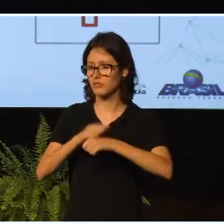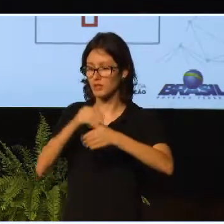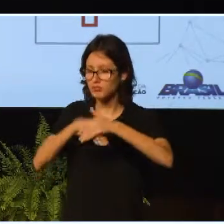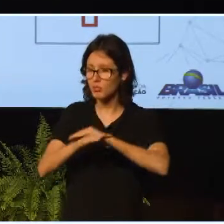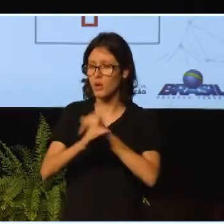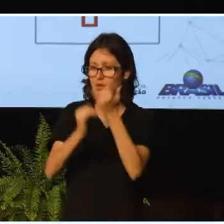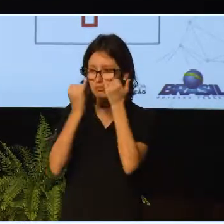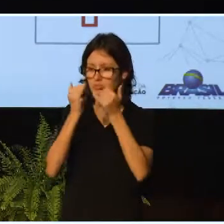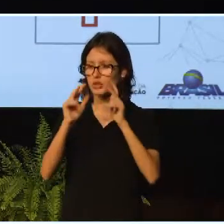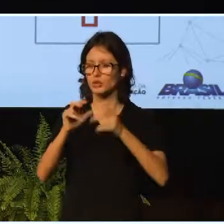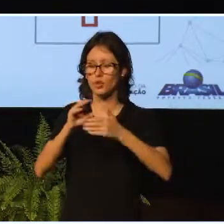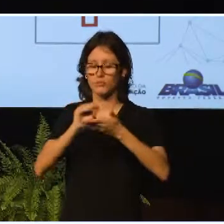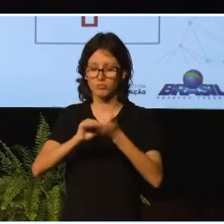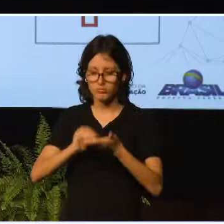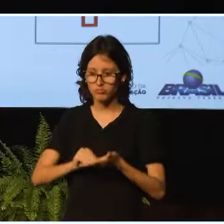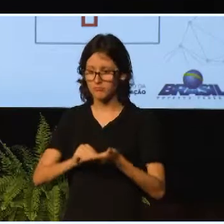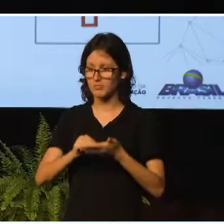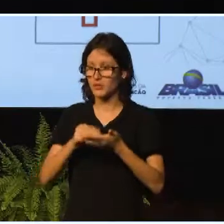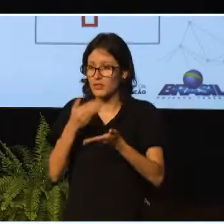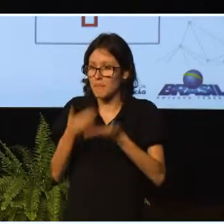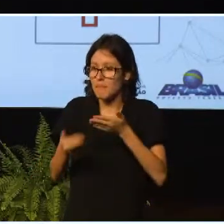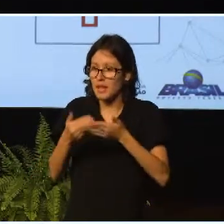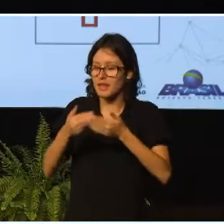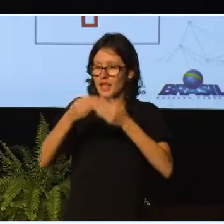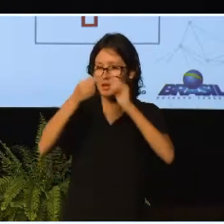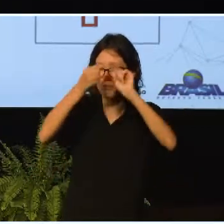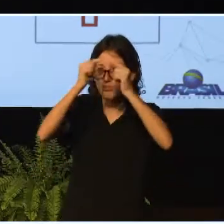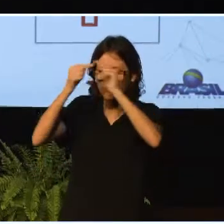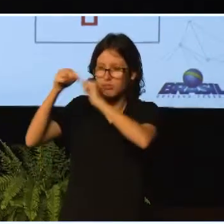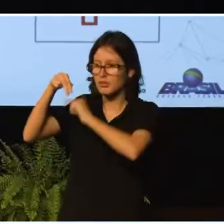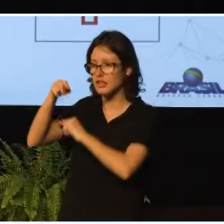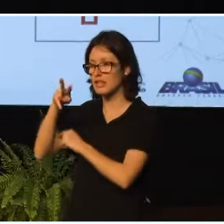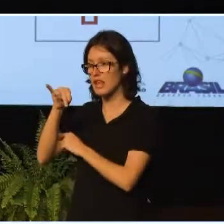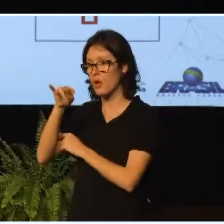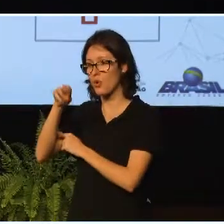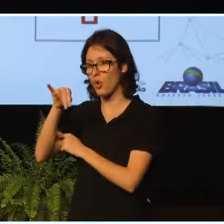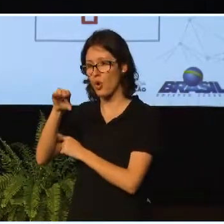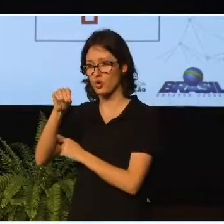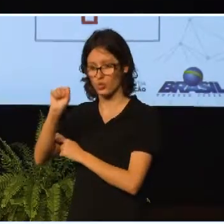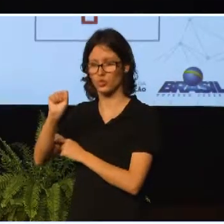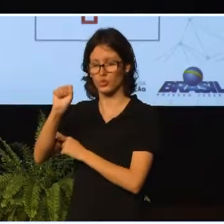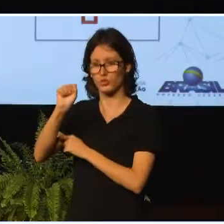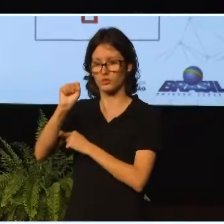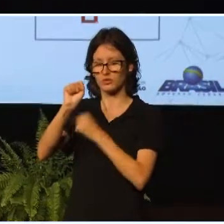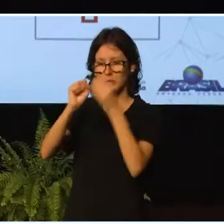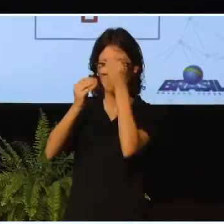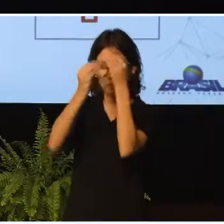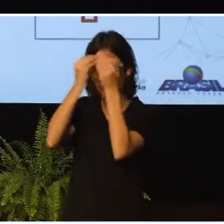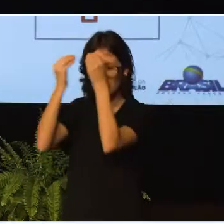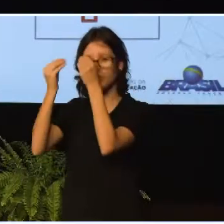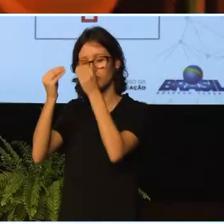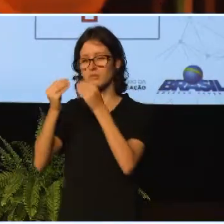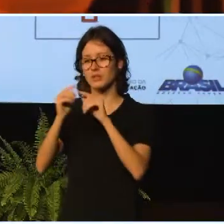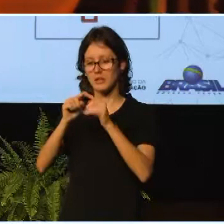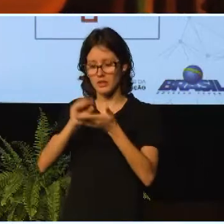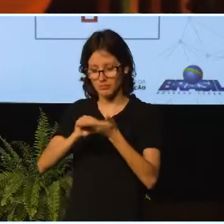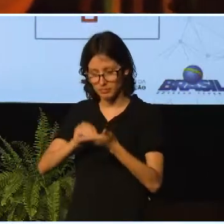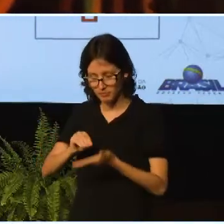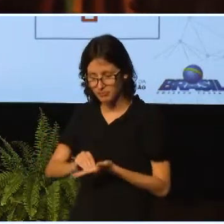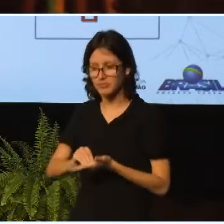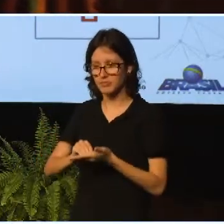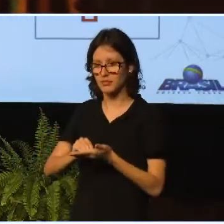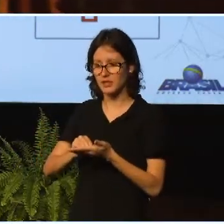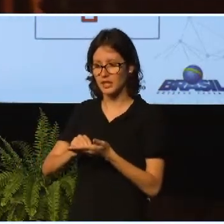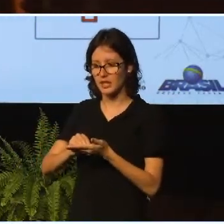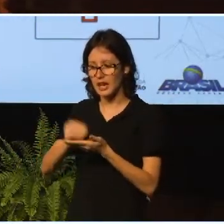doença que vai perdendo neurônios. Você vai armazenando informações e ele vai suprindo a perda dessas